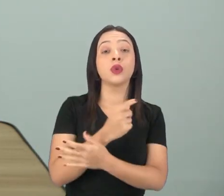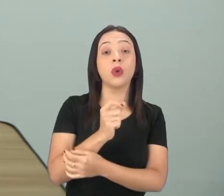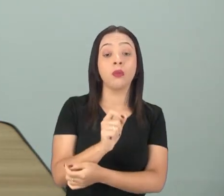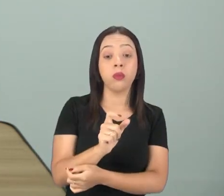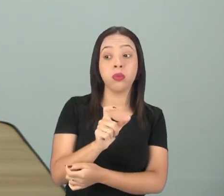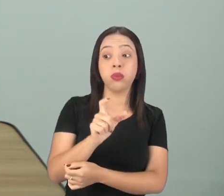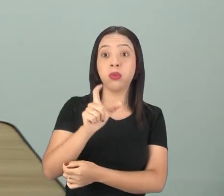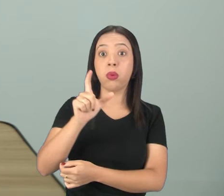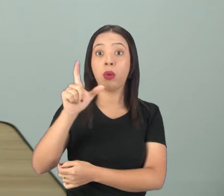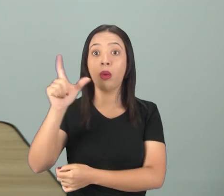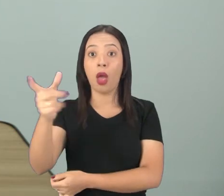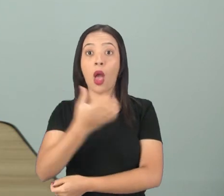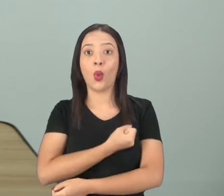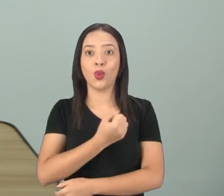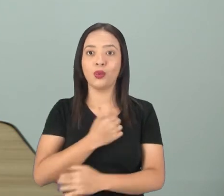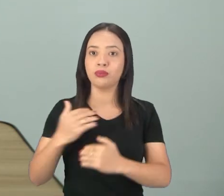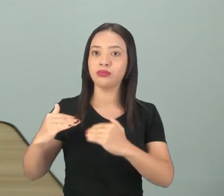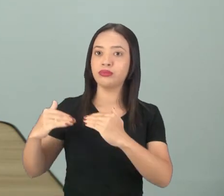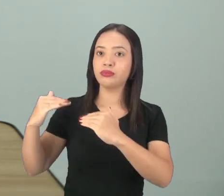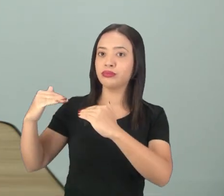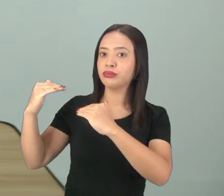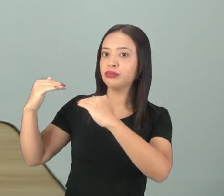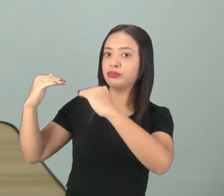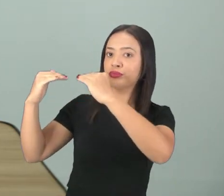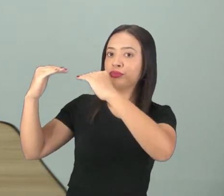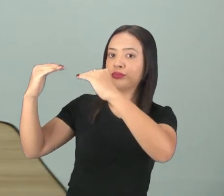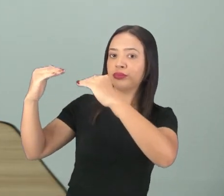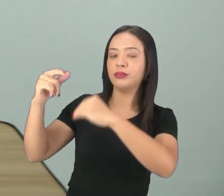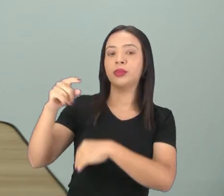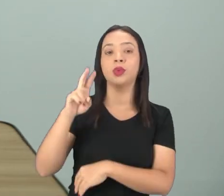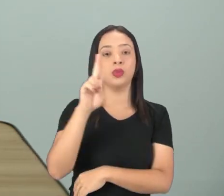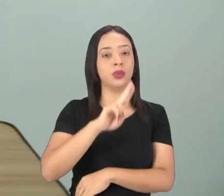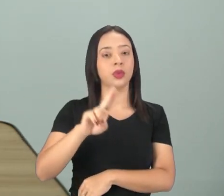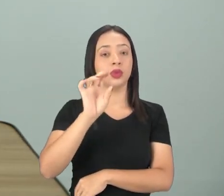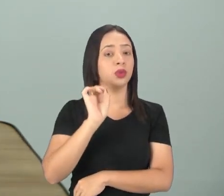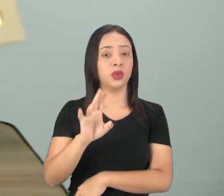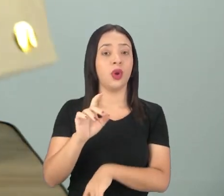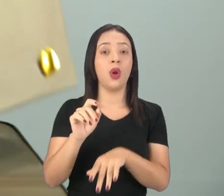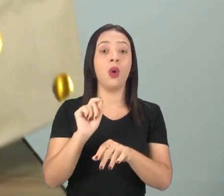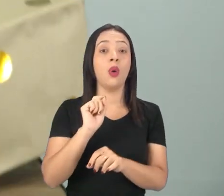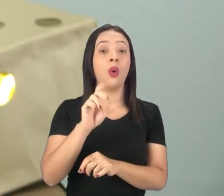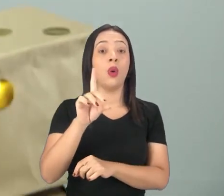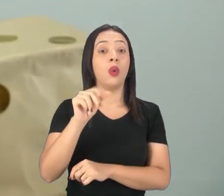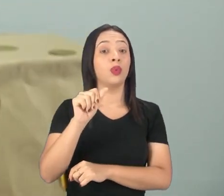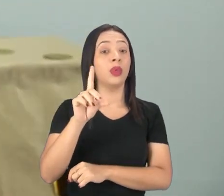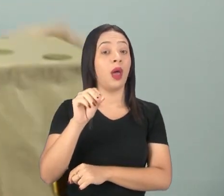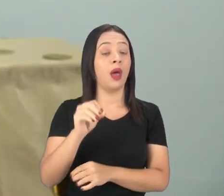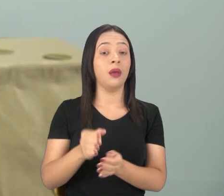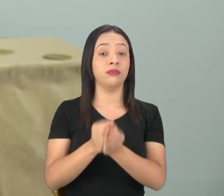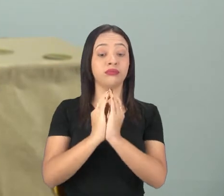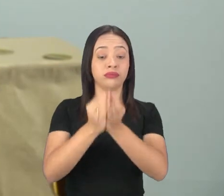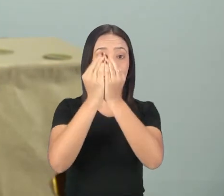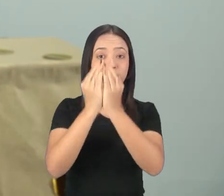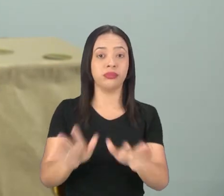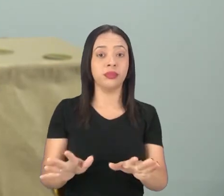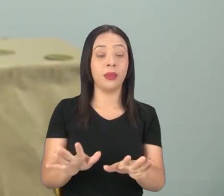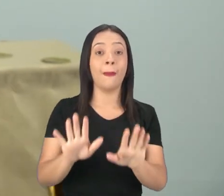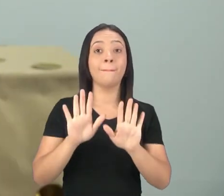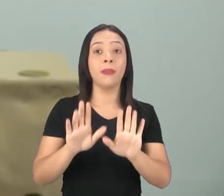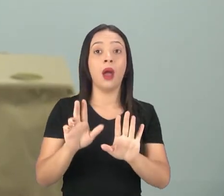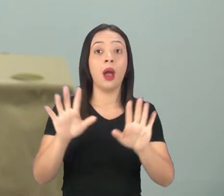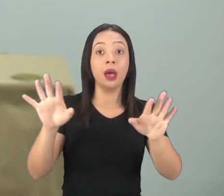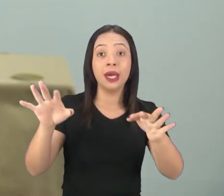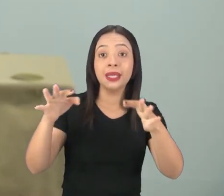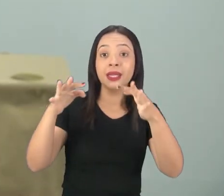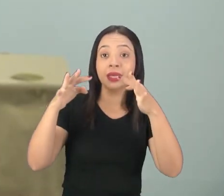roda de amigos e você vai precisar só de um dado, ok? E prestar atenção nas operações usadas,